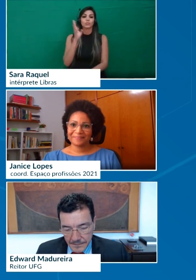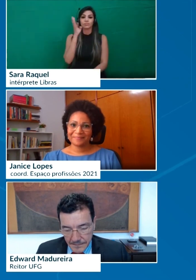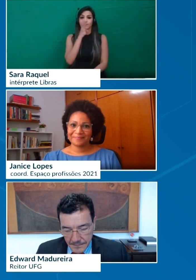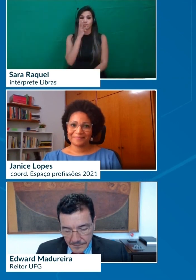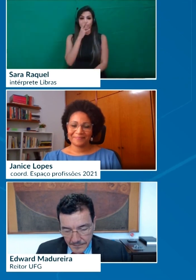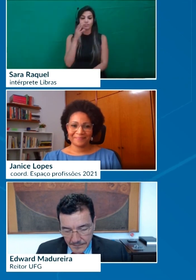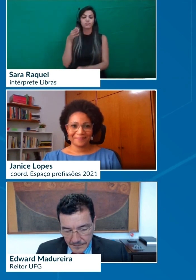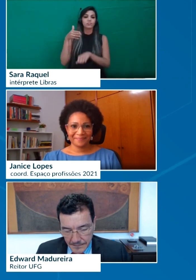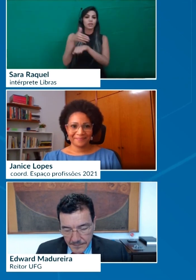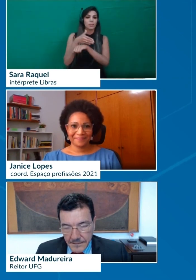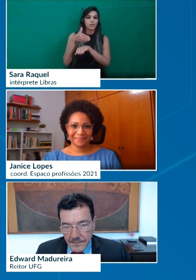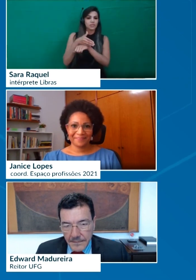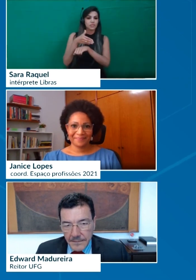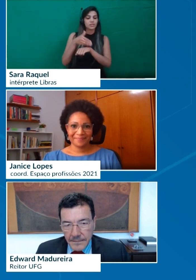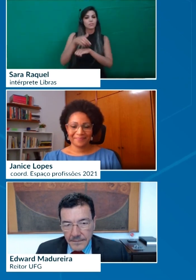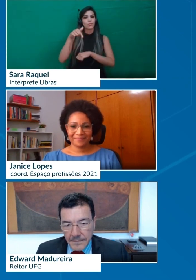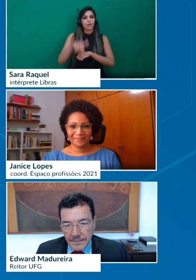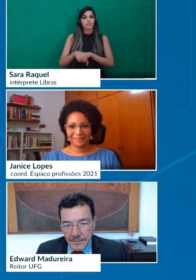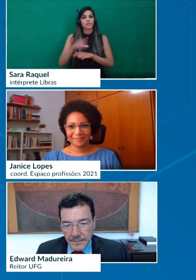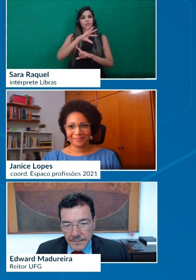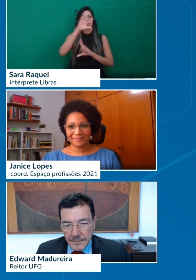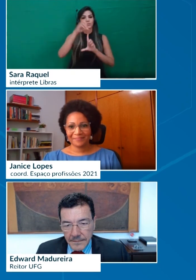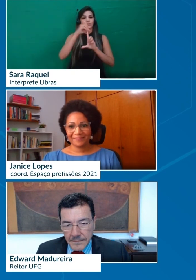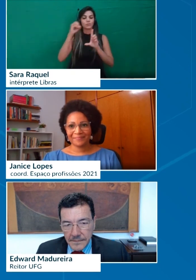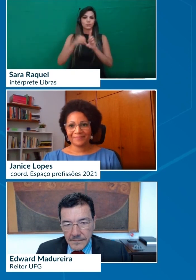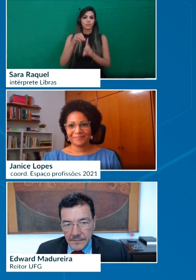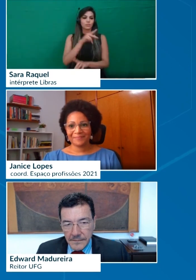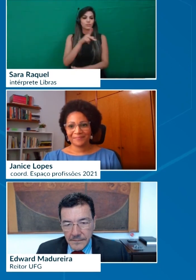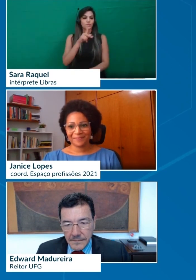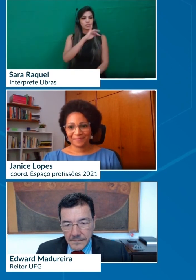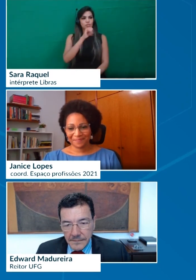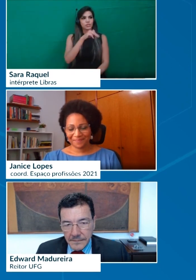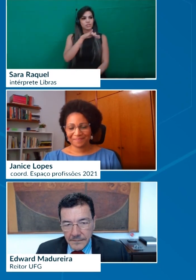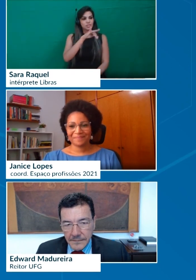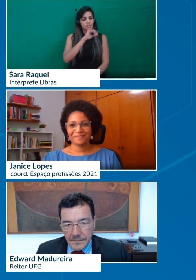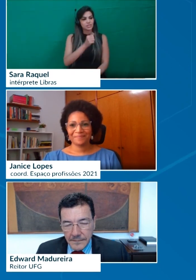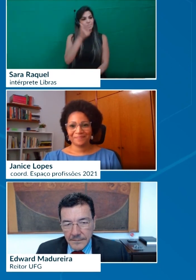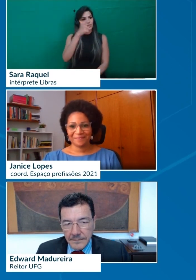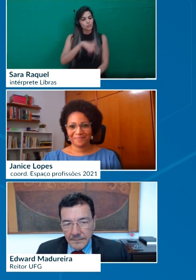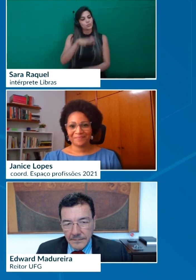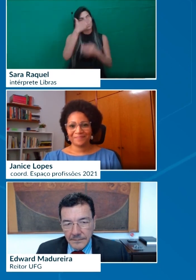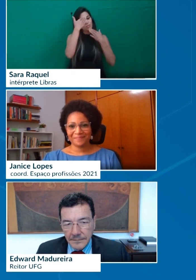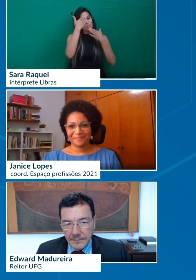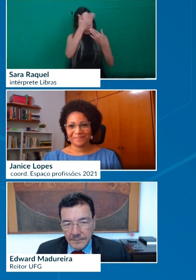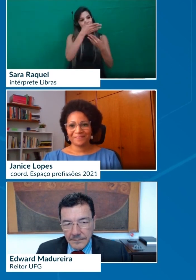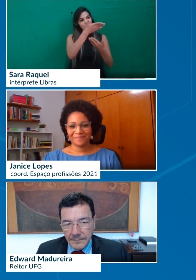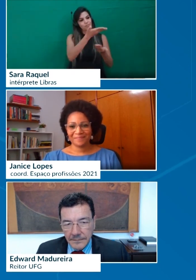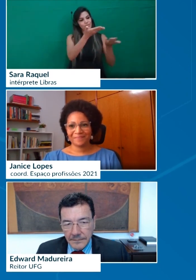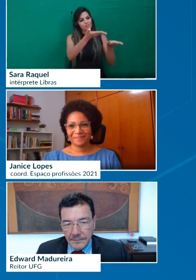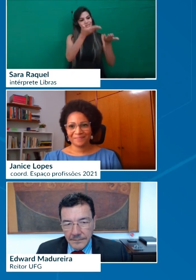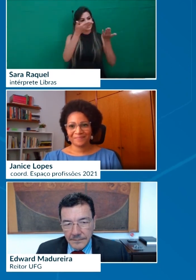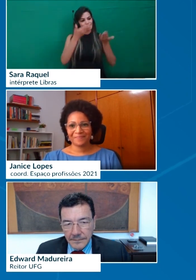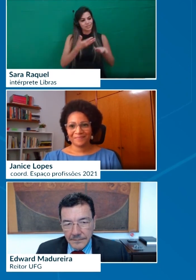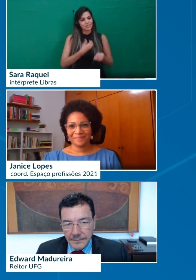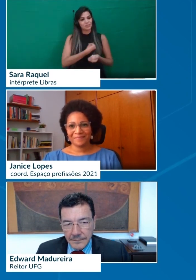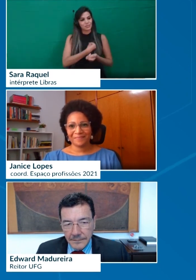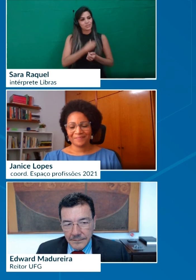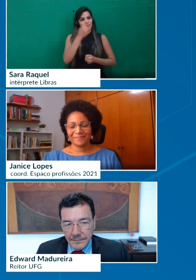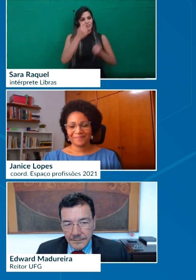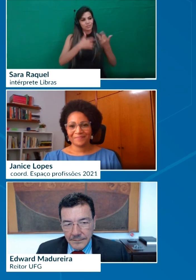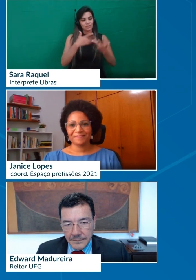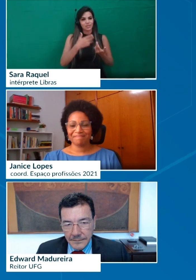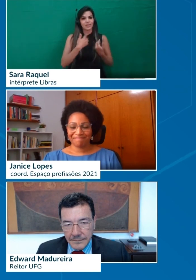suas perguntas, suas participações. Professora Janice, mais uma vez, muito obrigado por falar aqui conosco da TV UFG.